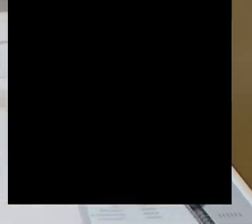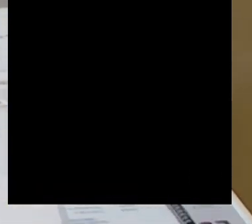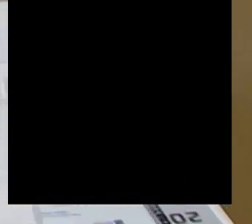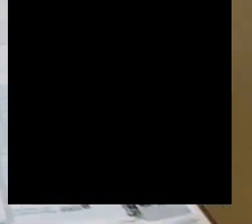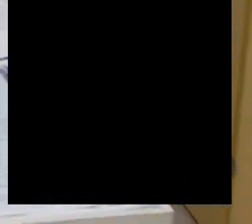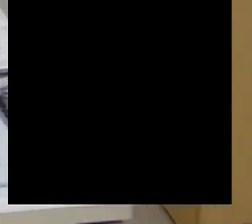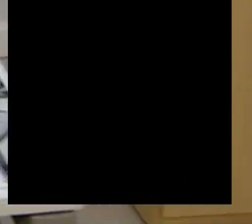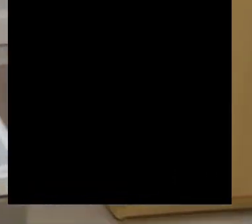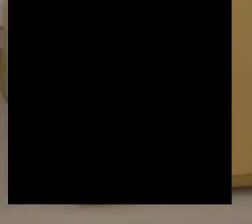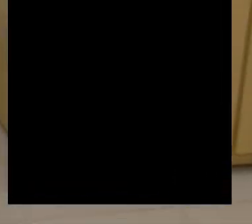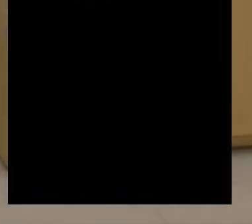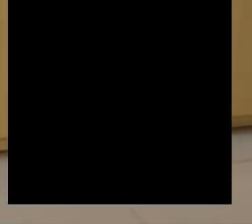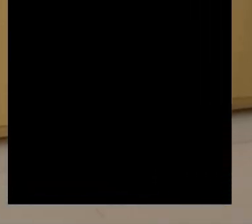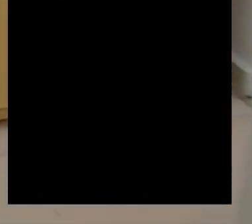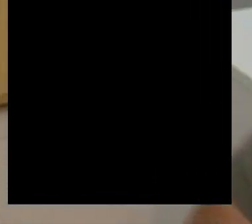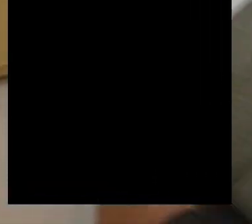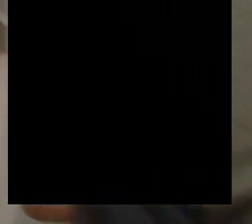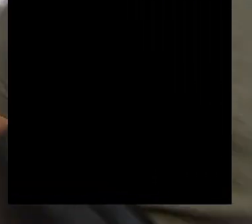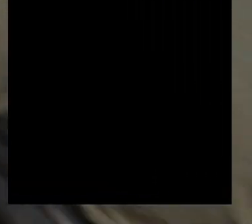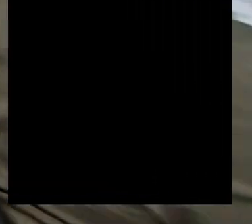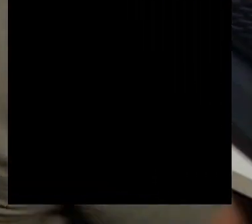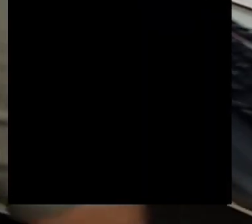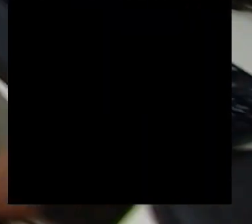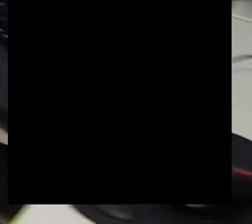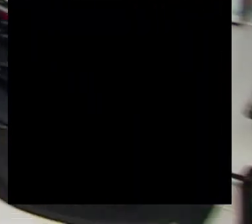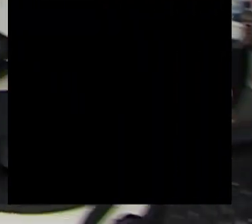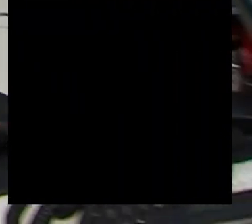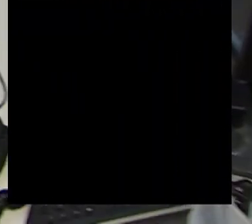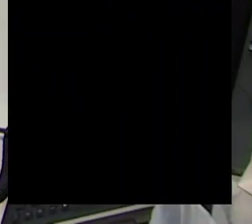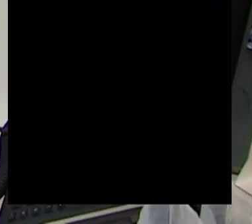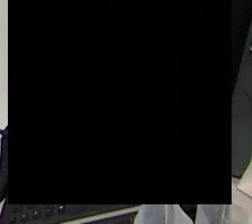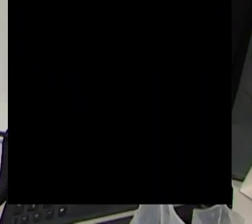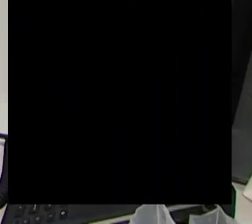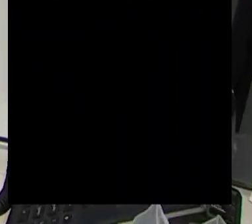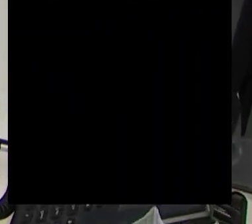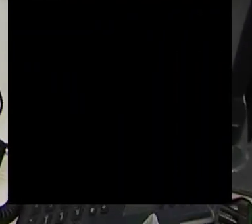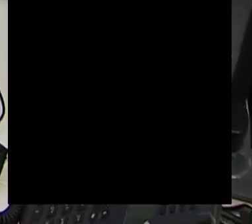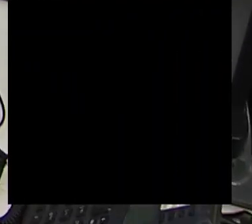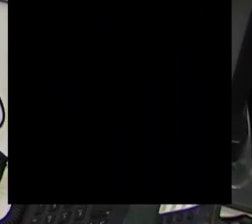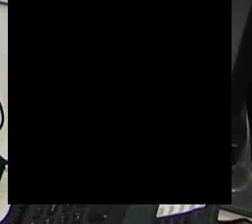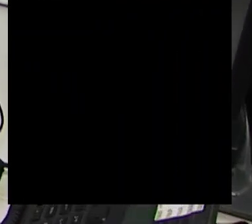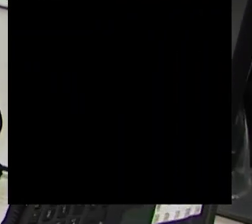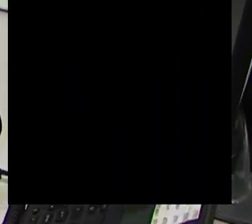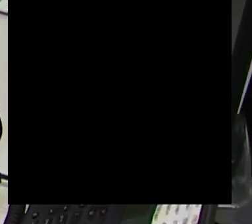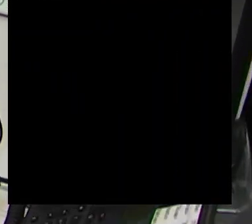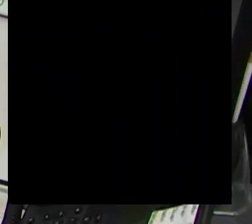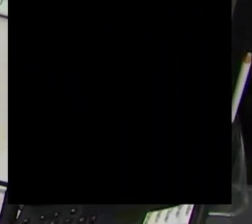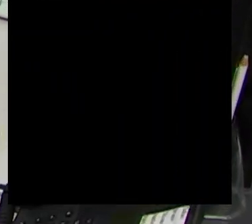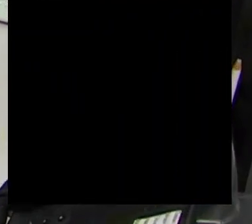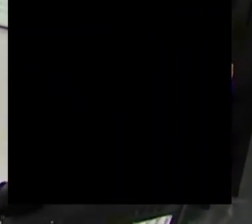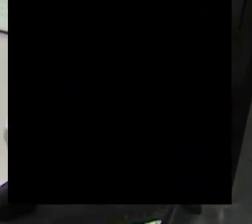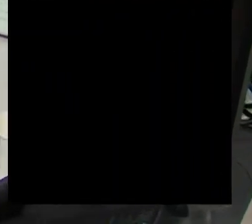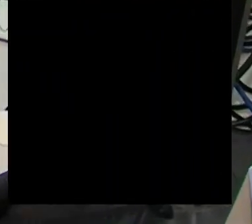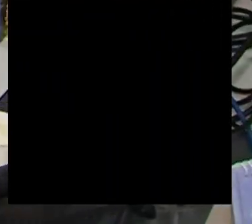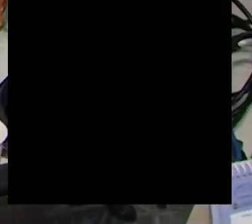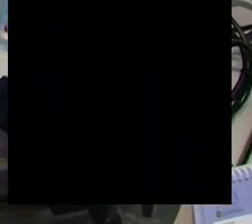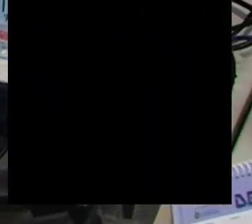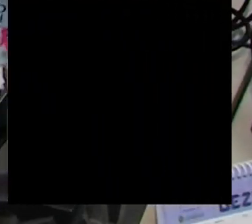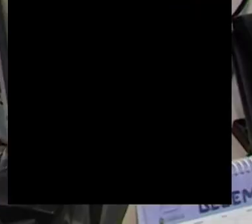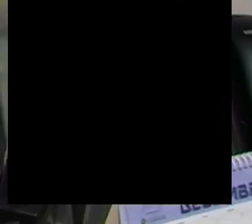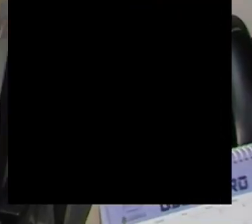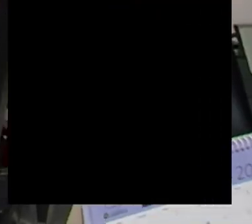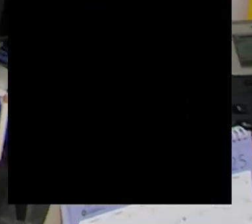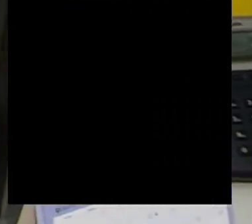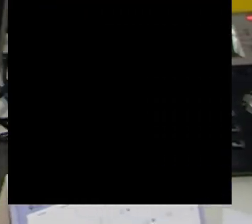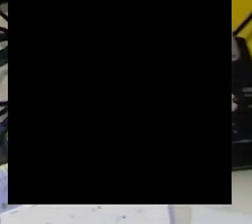que traz o resultado da gestão fiscal da Câmara, né? Então, a atuação hoje, né, a minha atuação como controlador